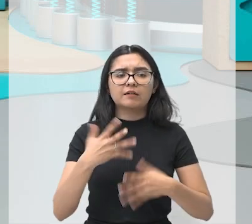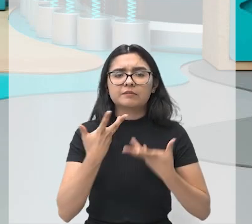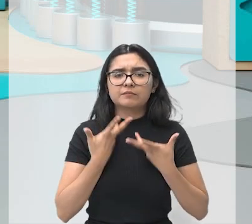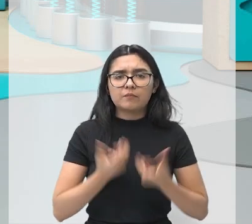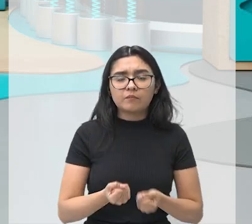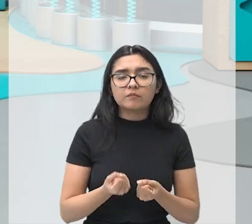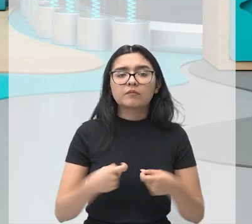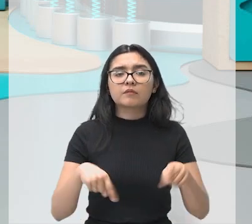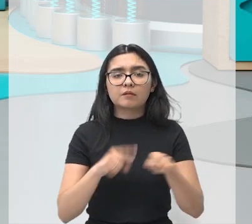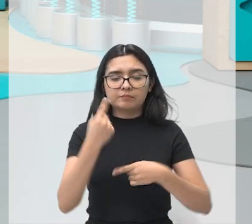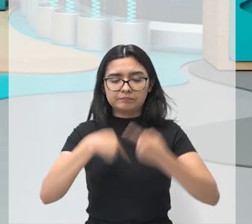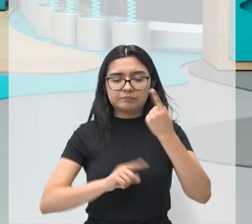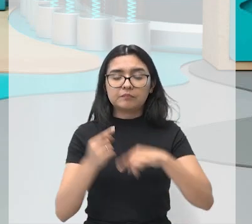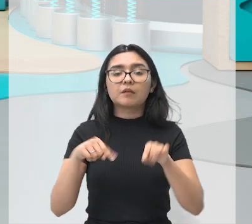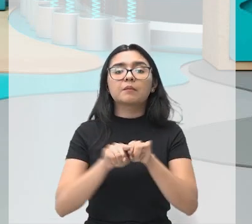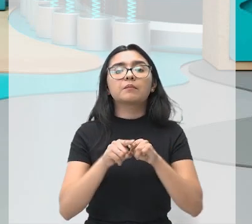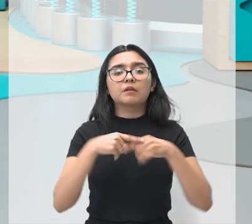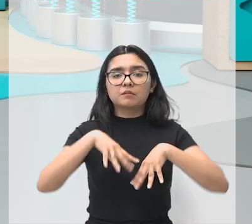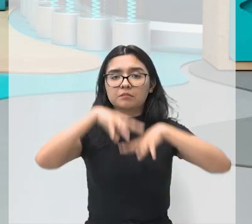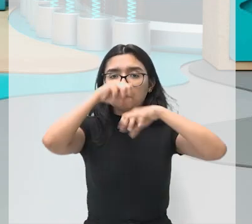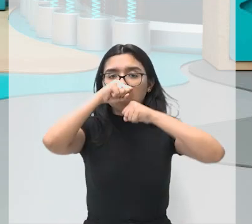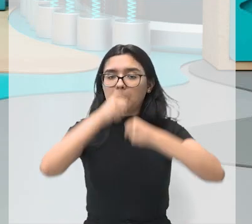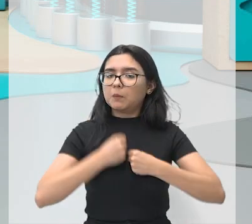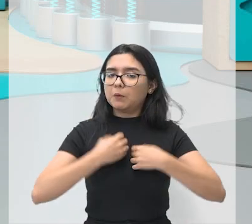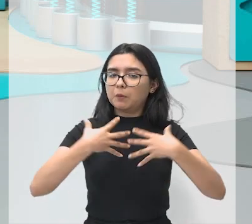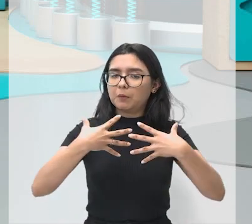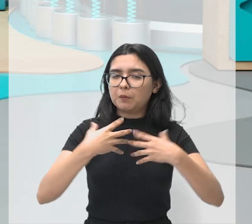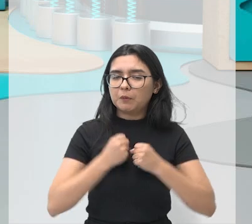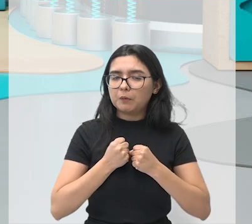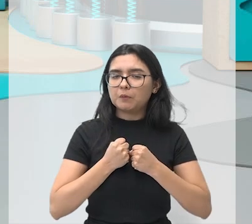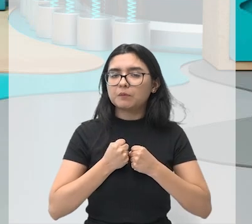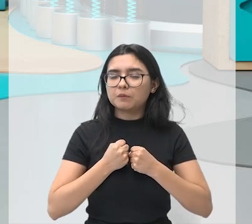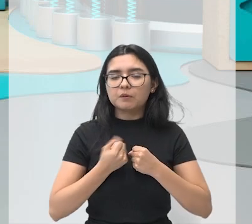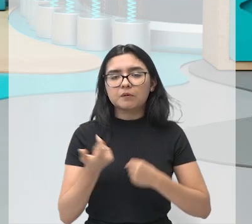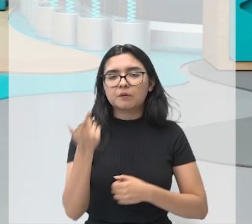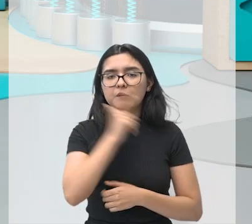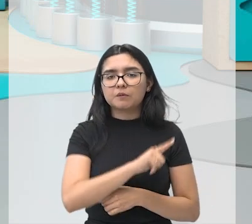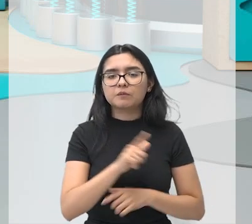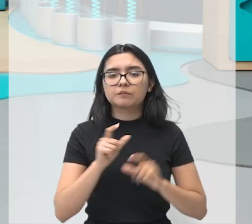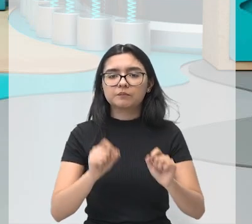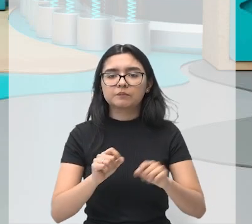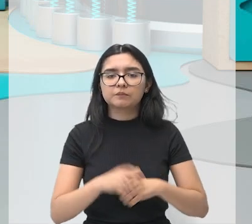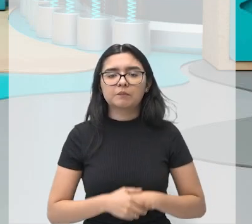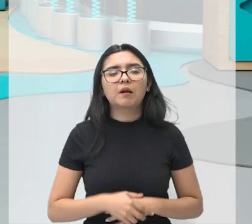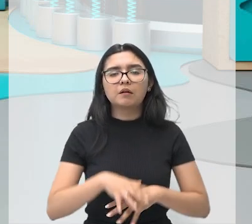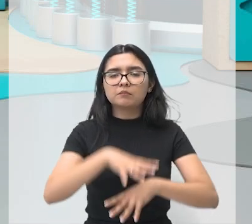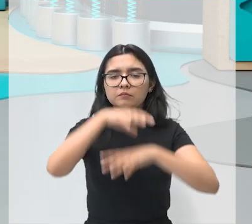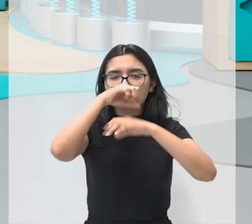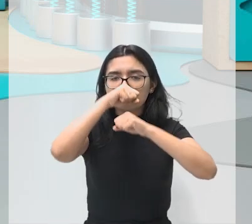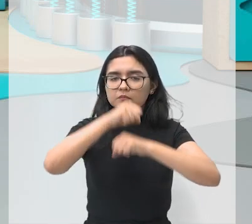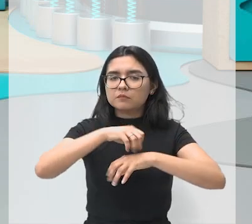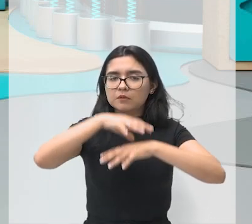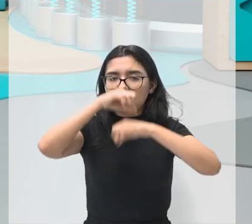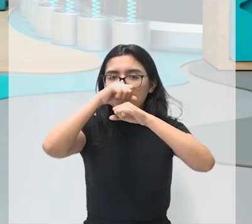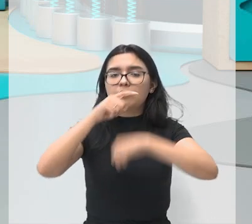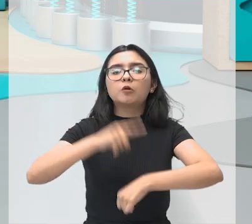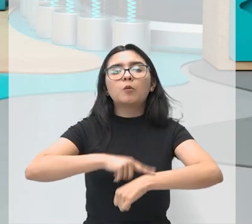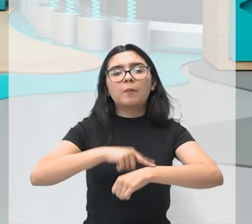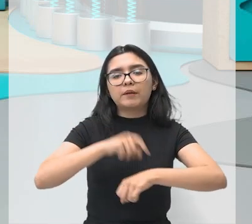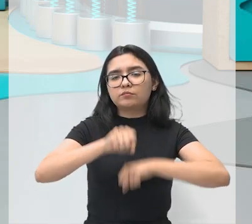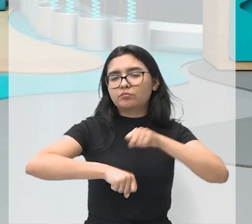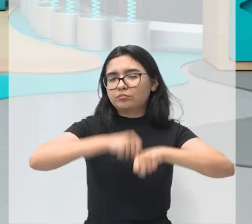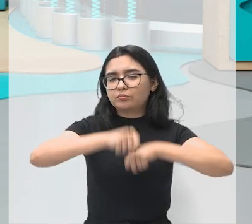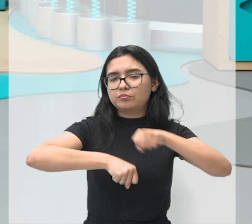mais, e claro, no sistema respiratório, quando a gente usa aí para fazer a hiperventilação, para respirar melhor enquanto está fazendo atividade